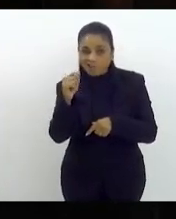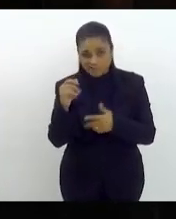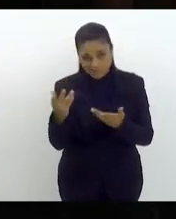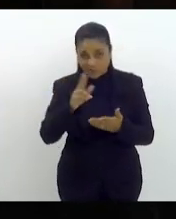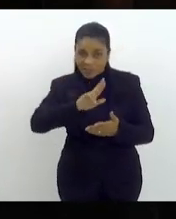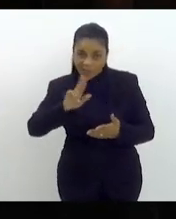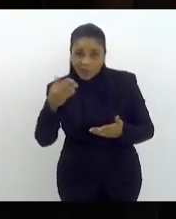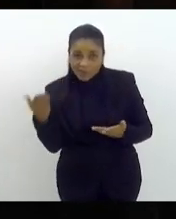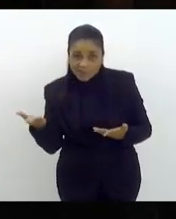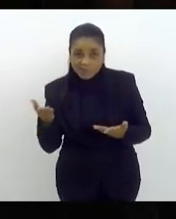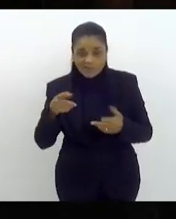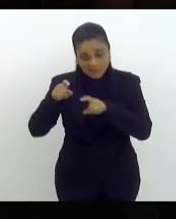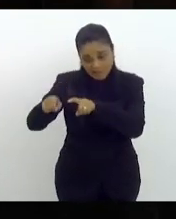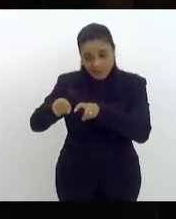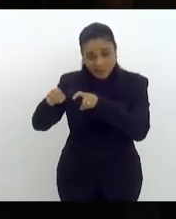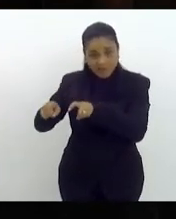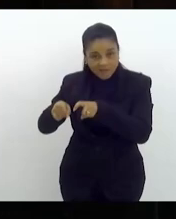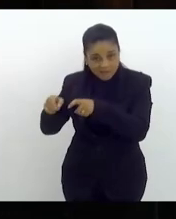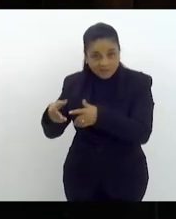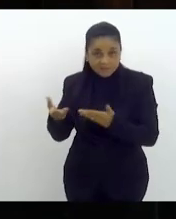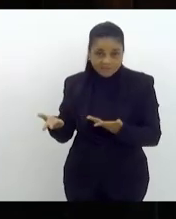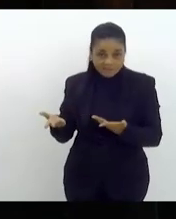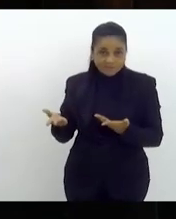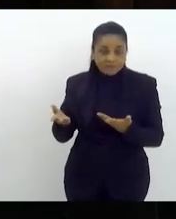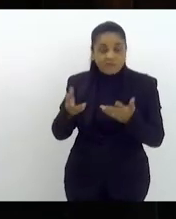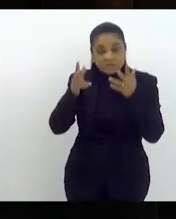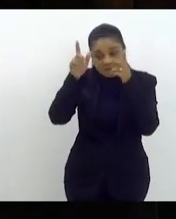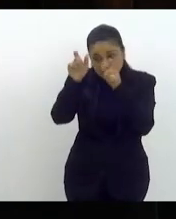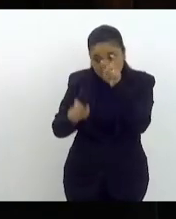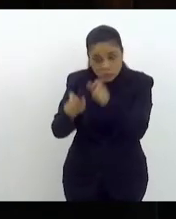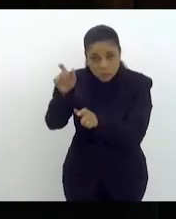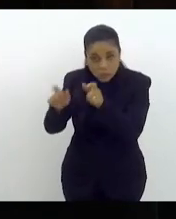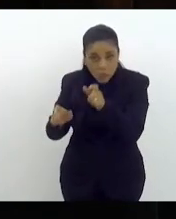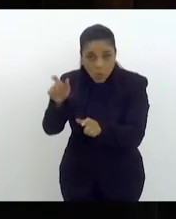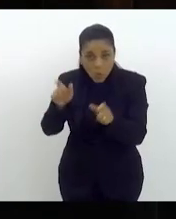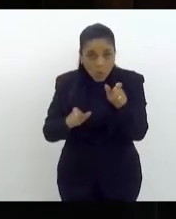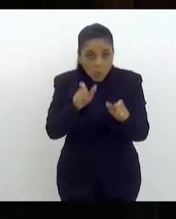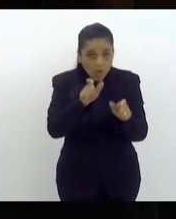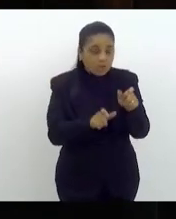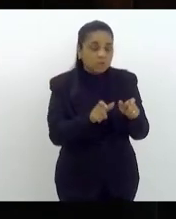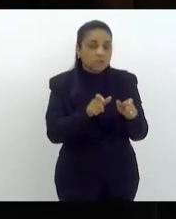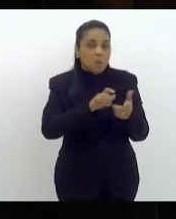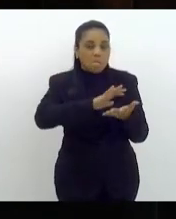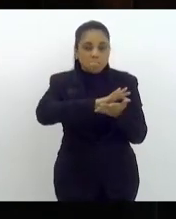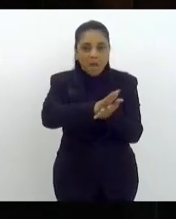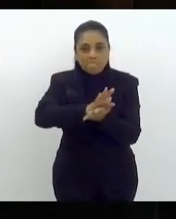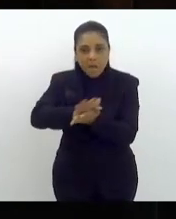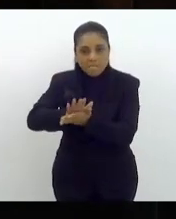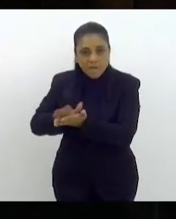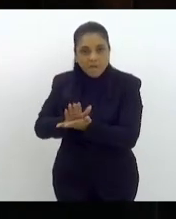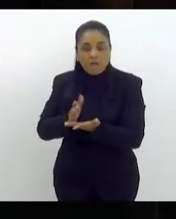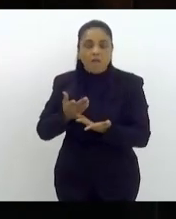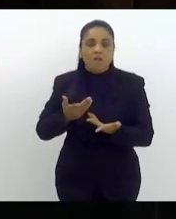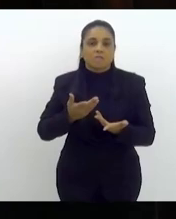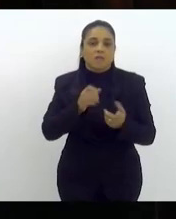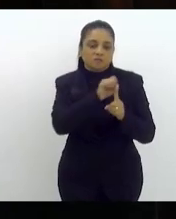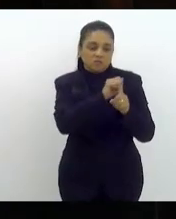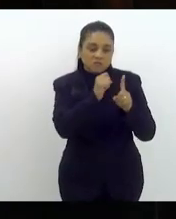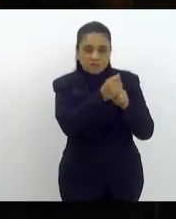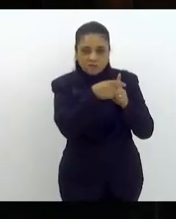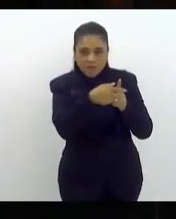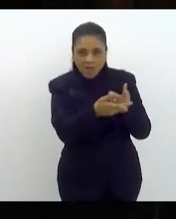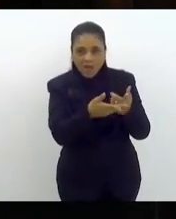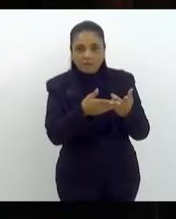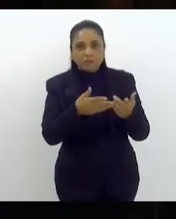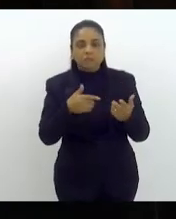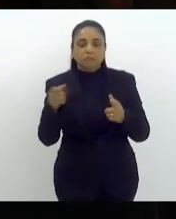Então essas pessoas são igualmente marginalizadas por questão a margem da sociedade a margem historicamente